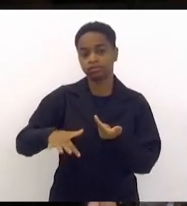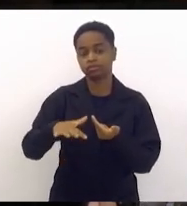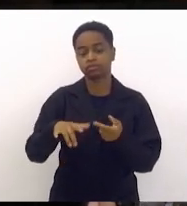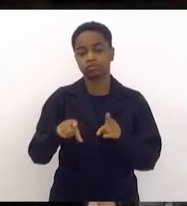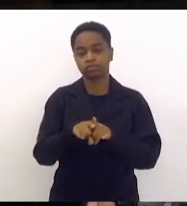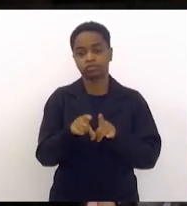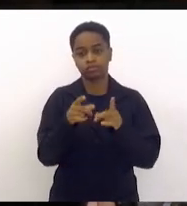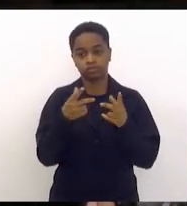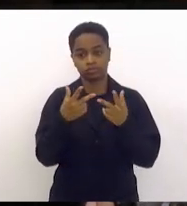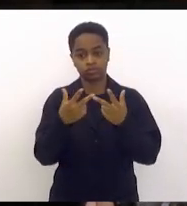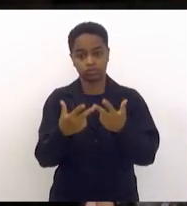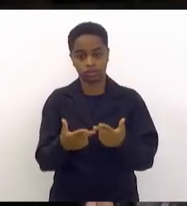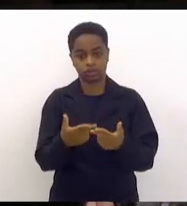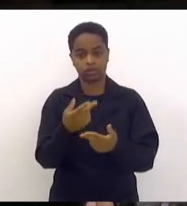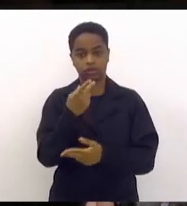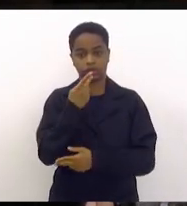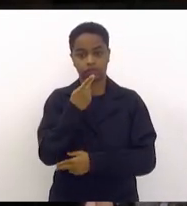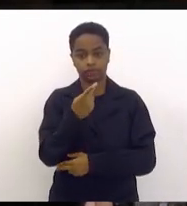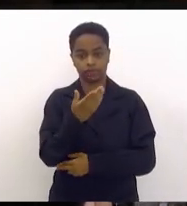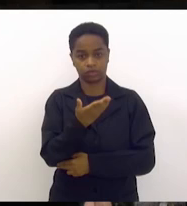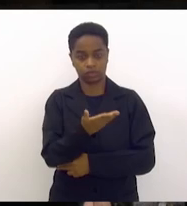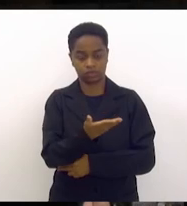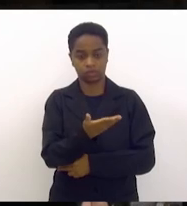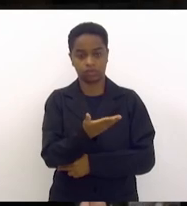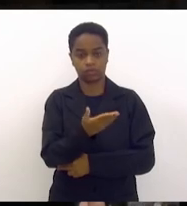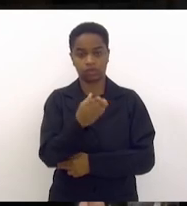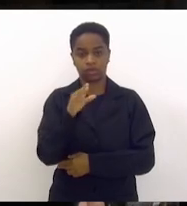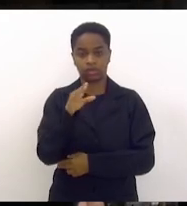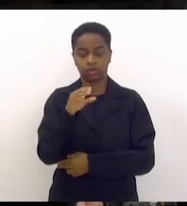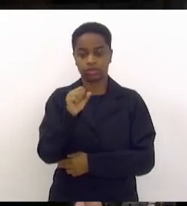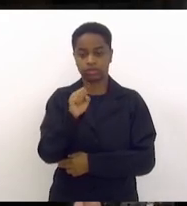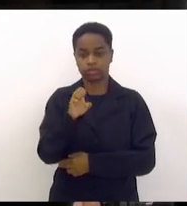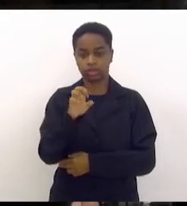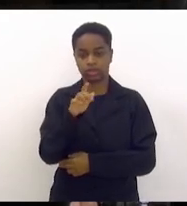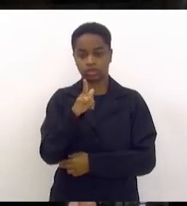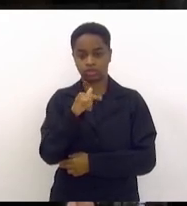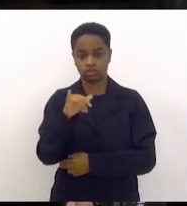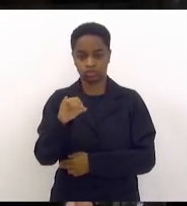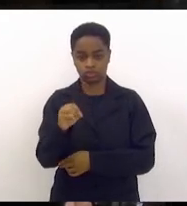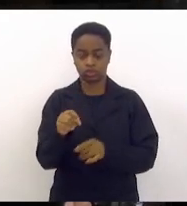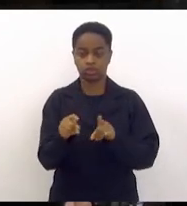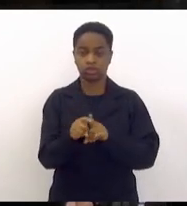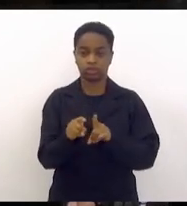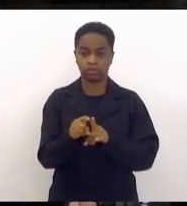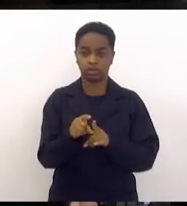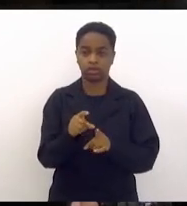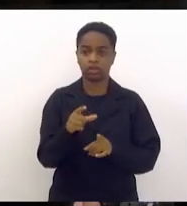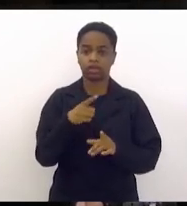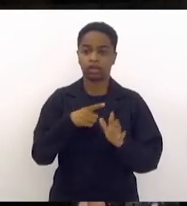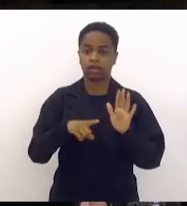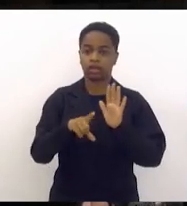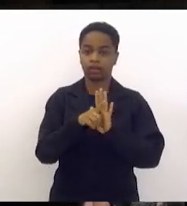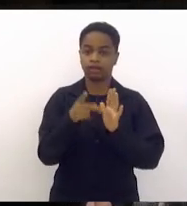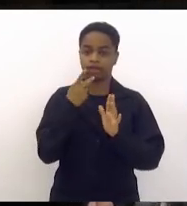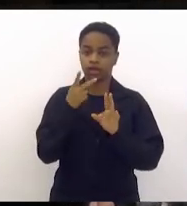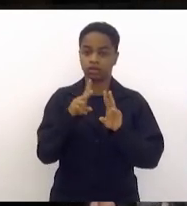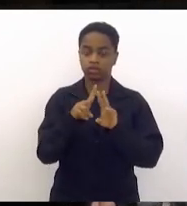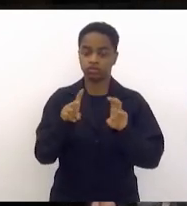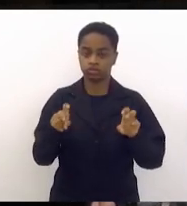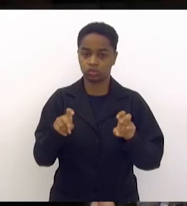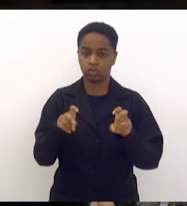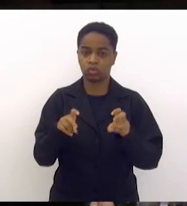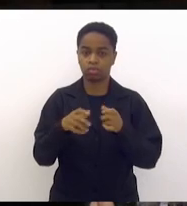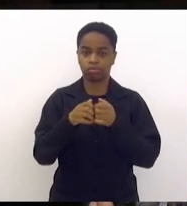disse não é o o nosso querido Sérgio do sinaval também a lei que fala do desmantelamento